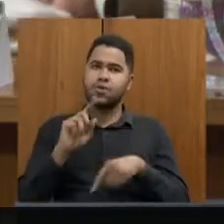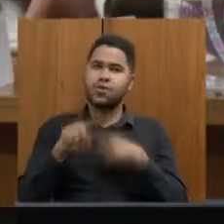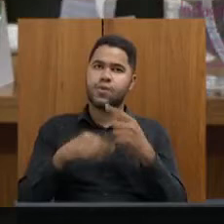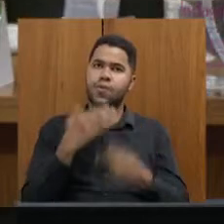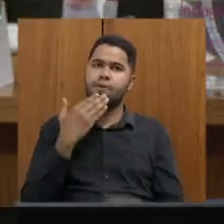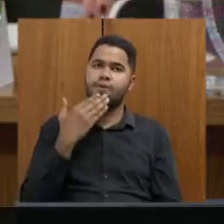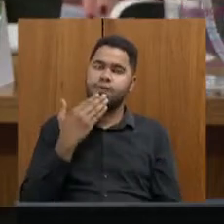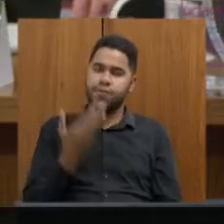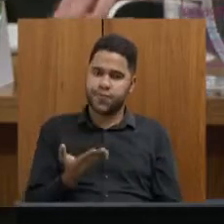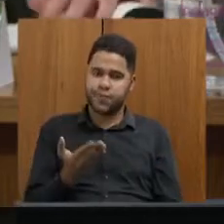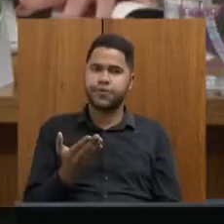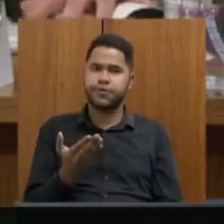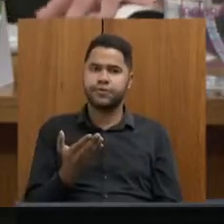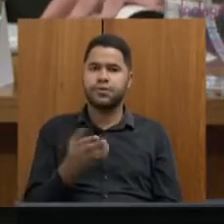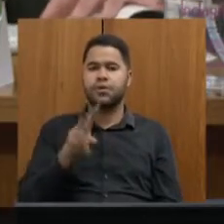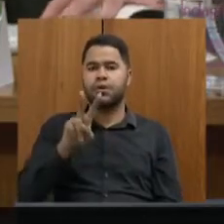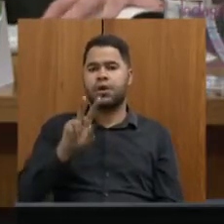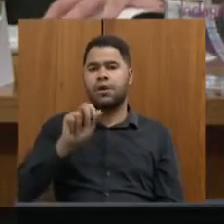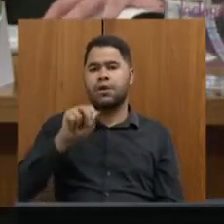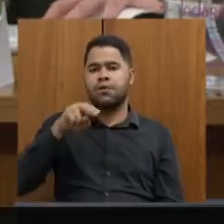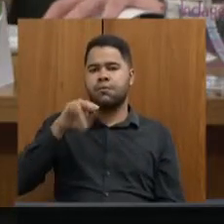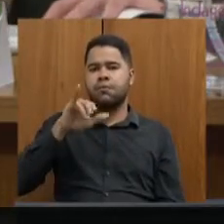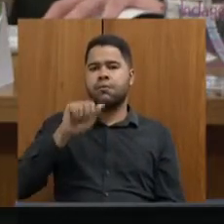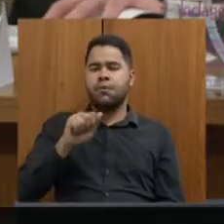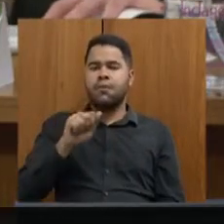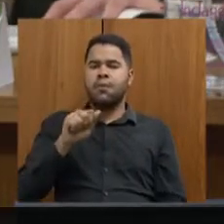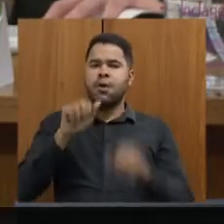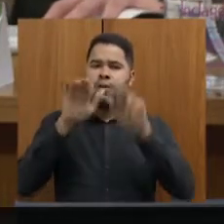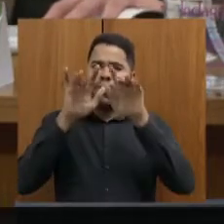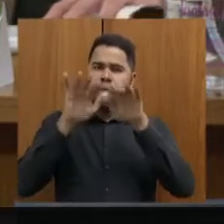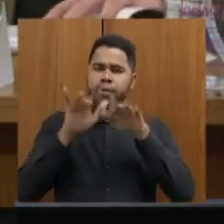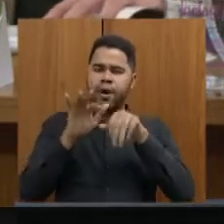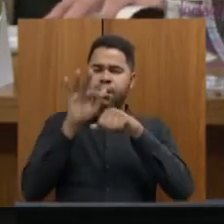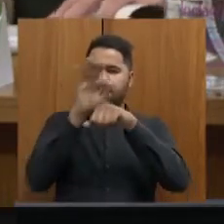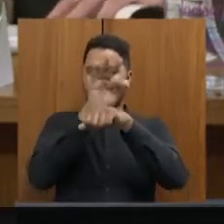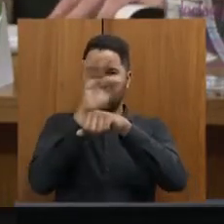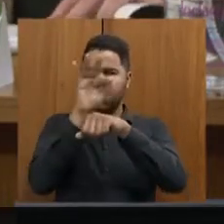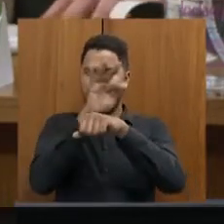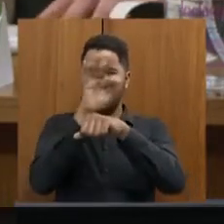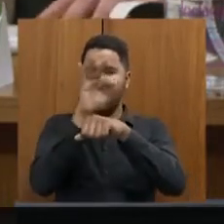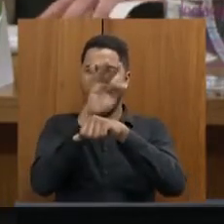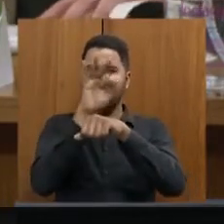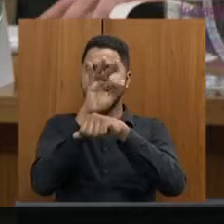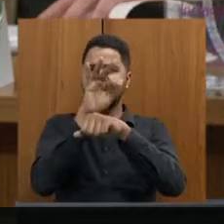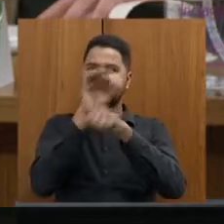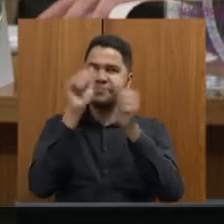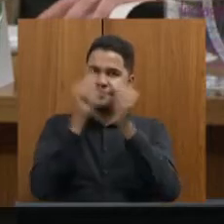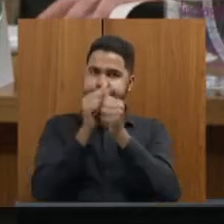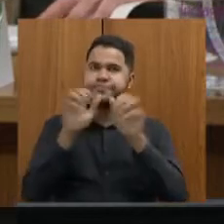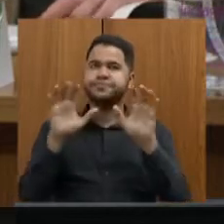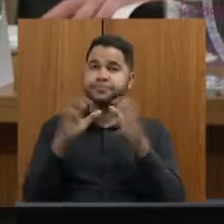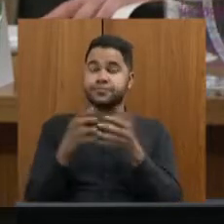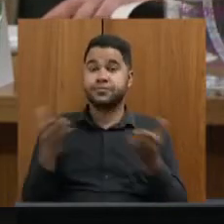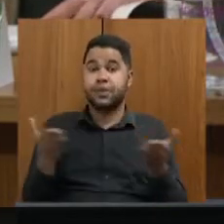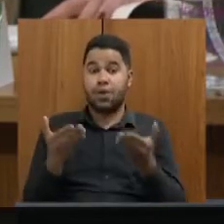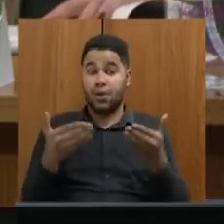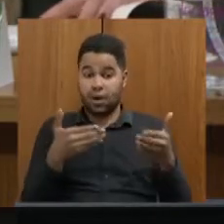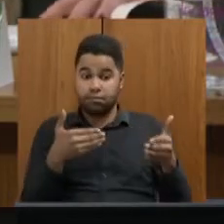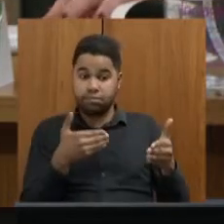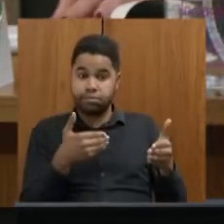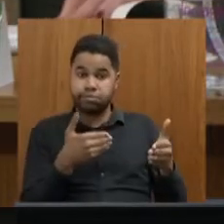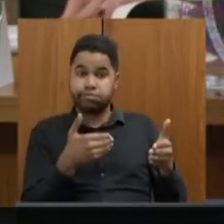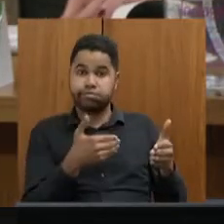vou pedir a Vânia que formalize isso para o senhor e para comissão e que agora é a reta final